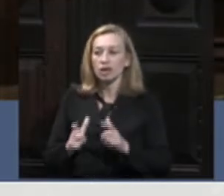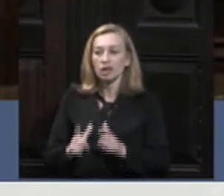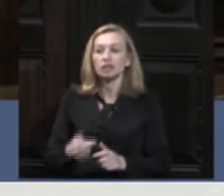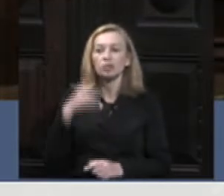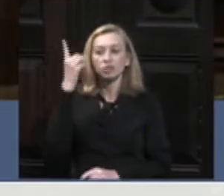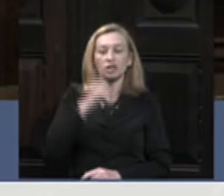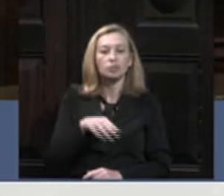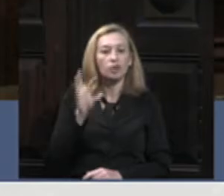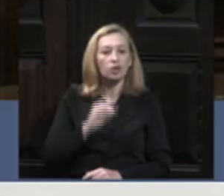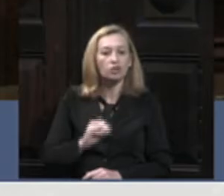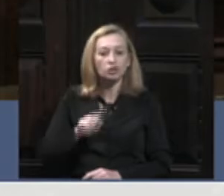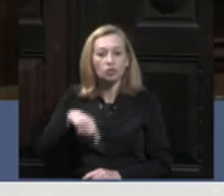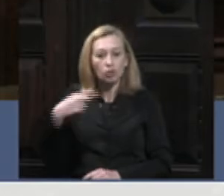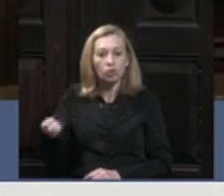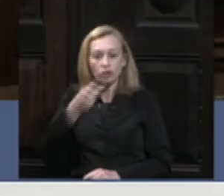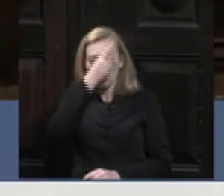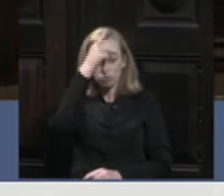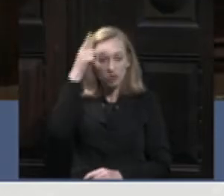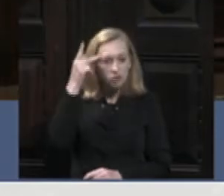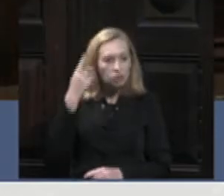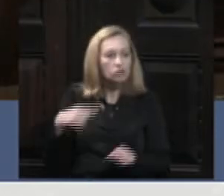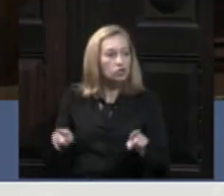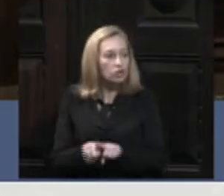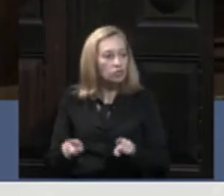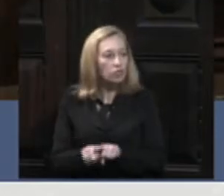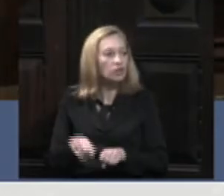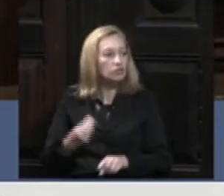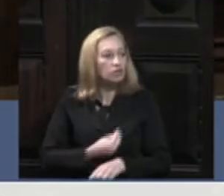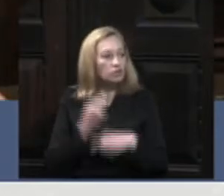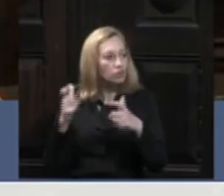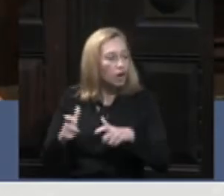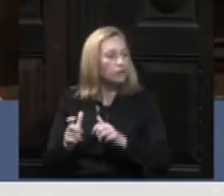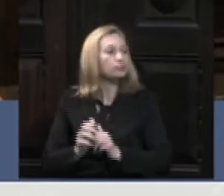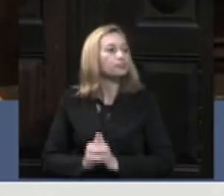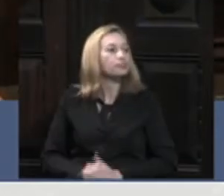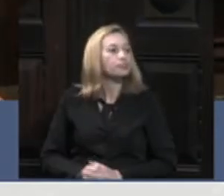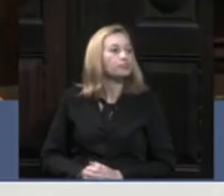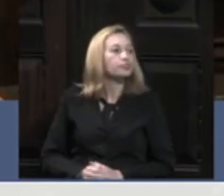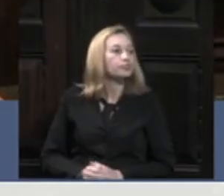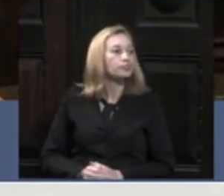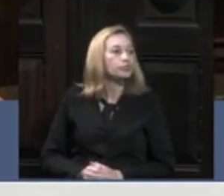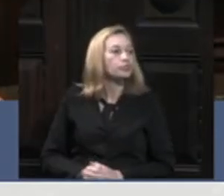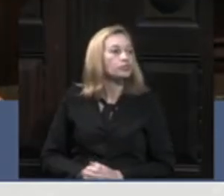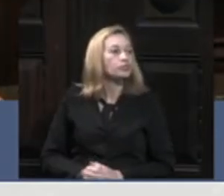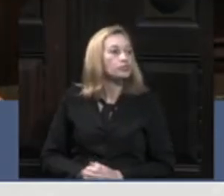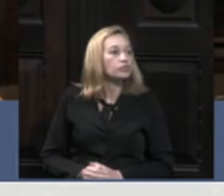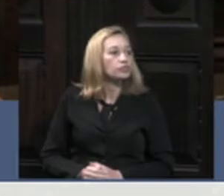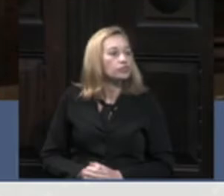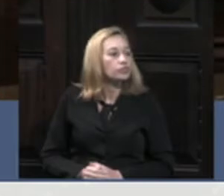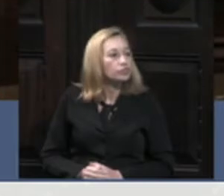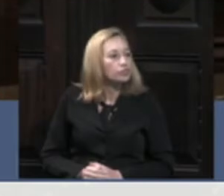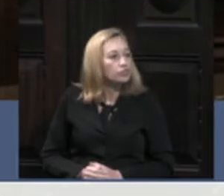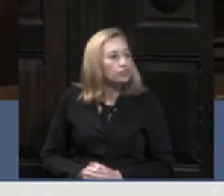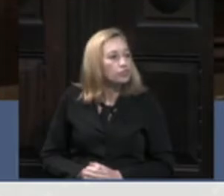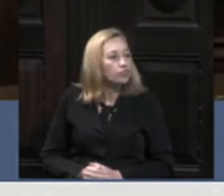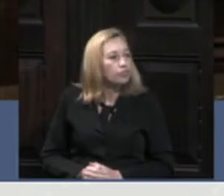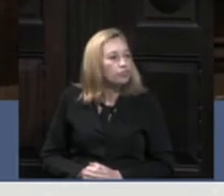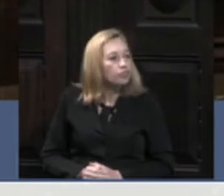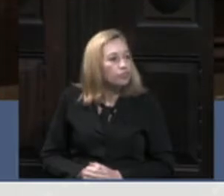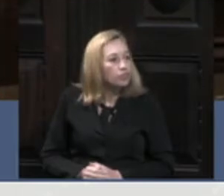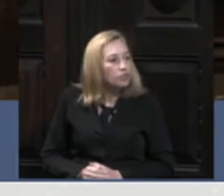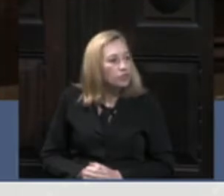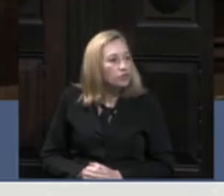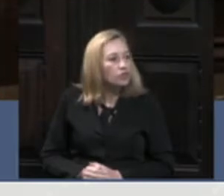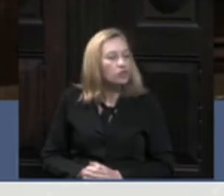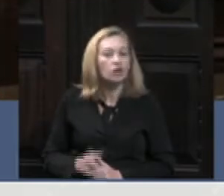algumas personalidades da ciência brasileira. O Roberto Amaral, o